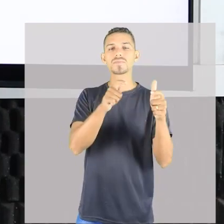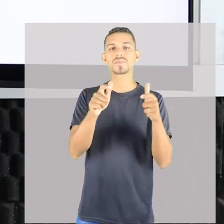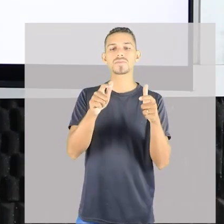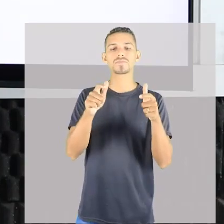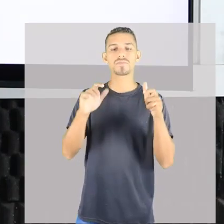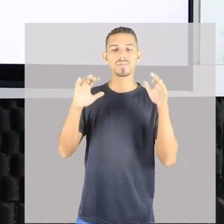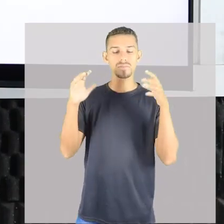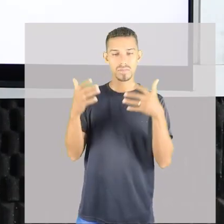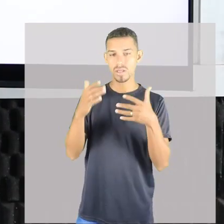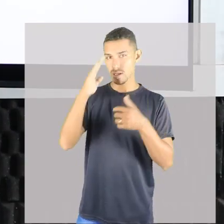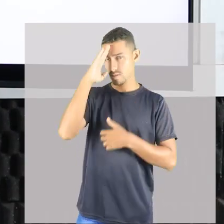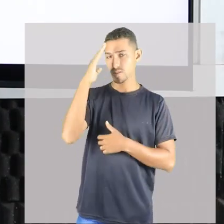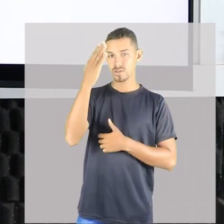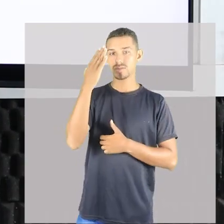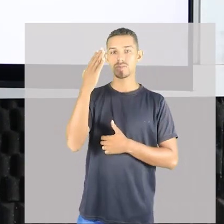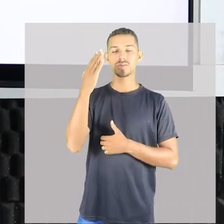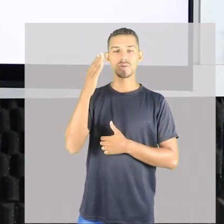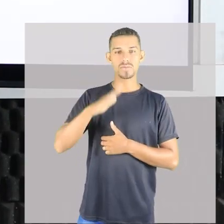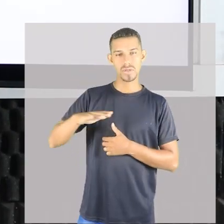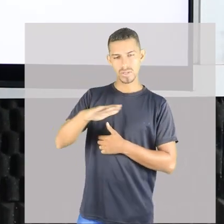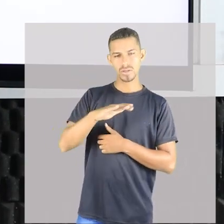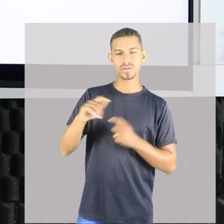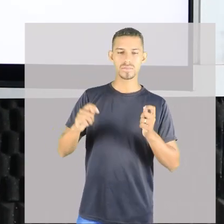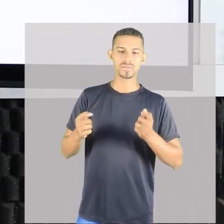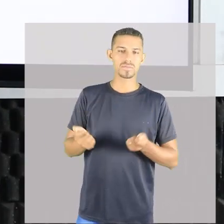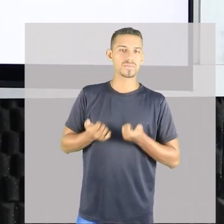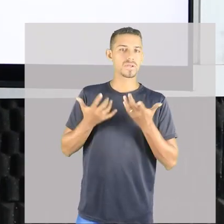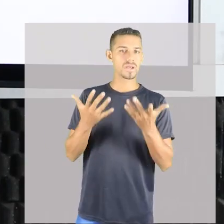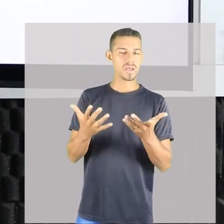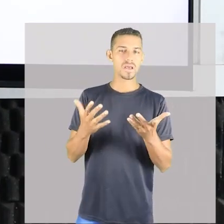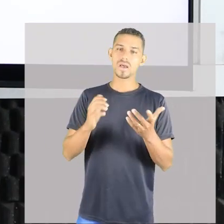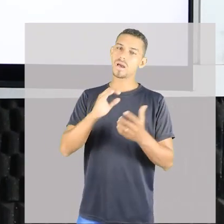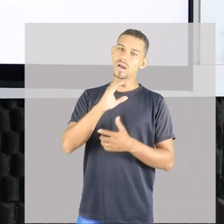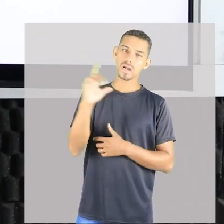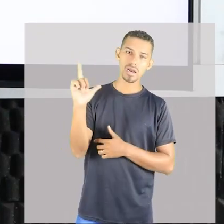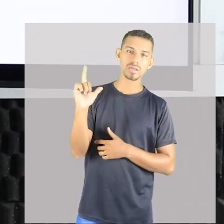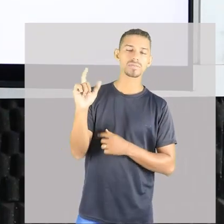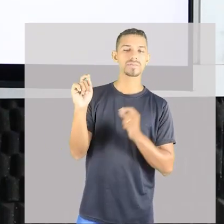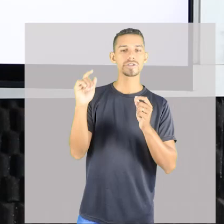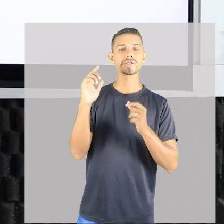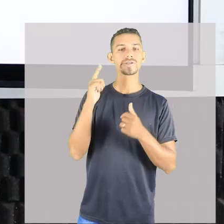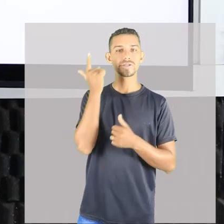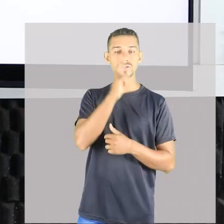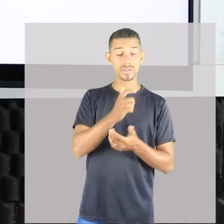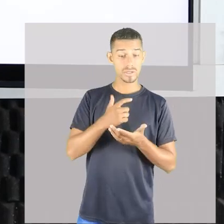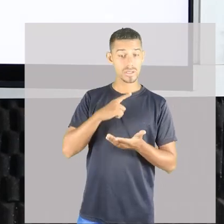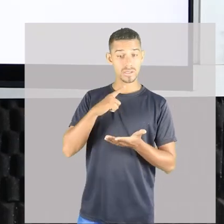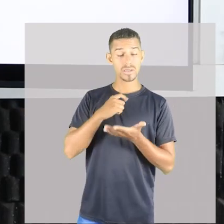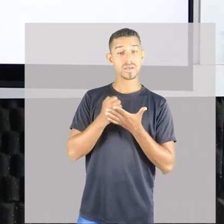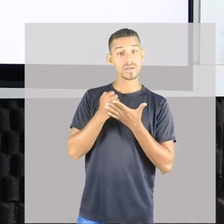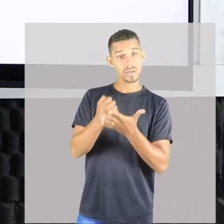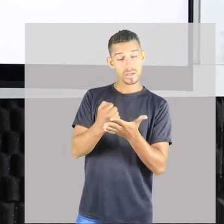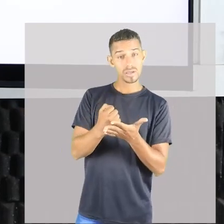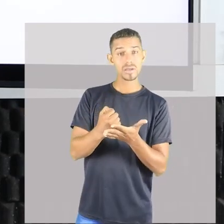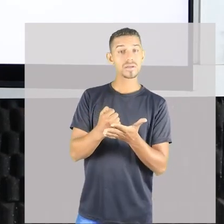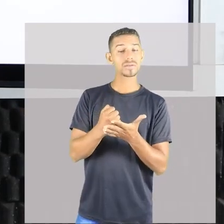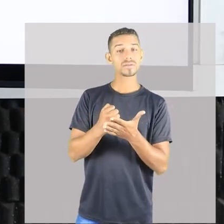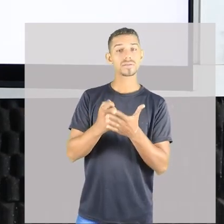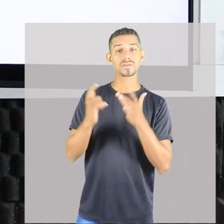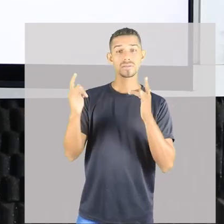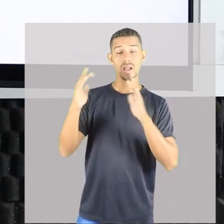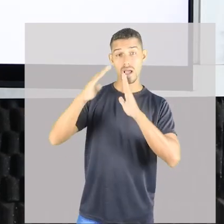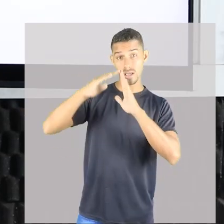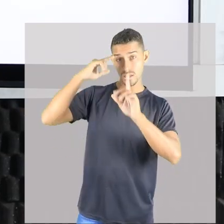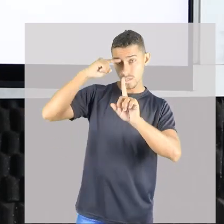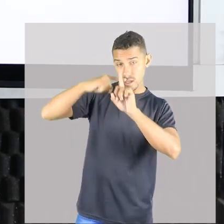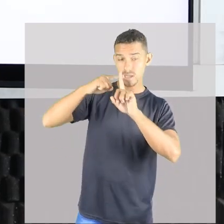essa classe, principalmente pelo czarismo, que se beneficiava e, claro, tinha este apoio, né, tanto da igreja como também dessa própria